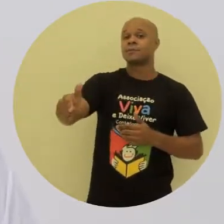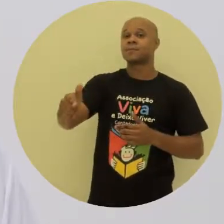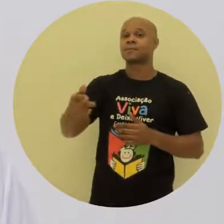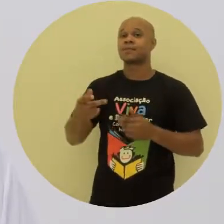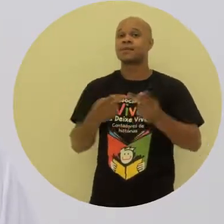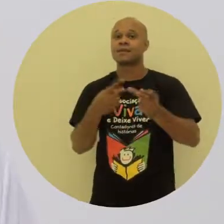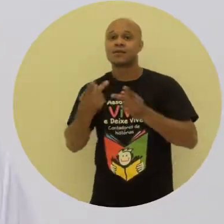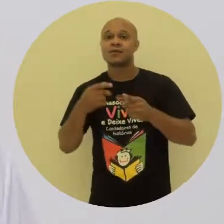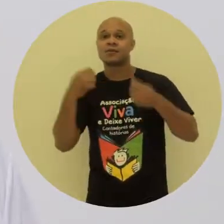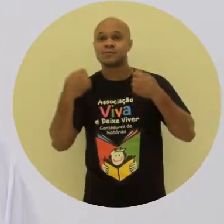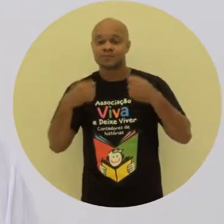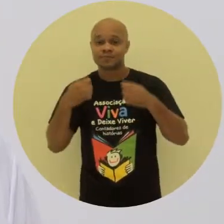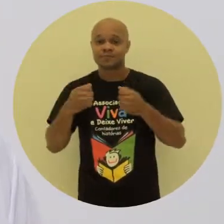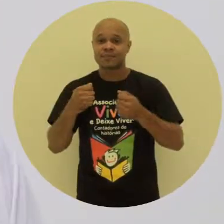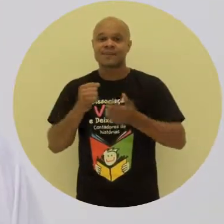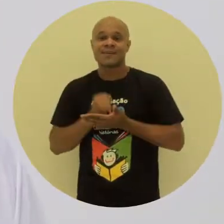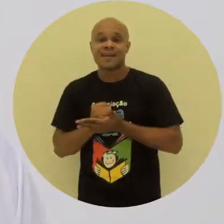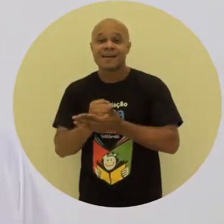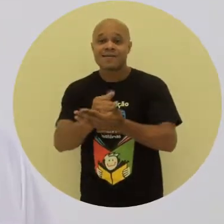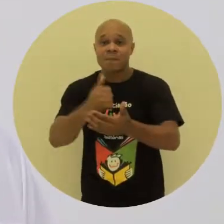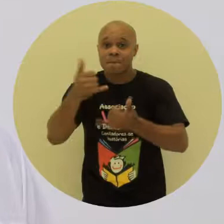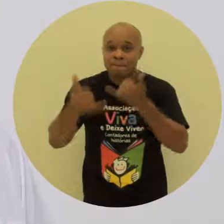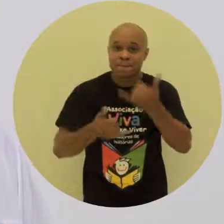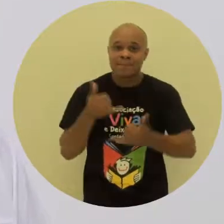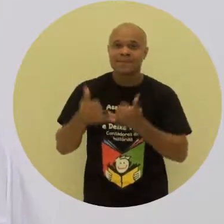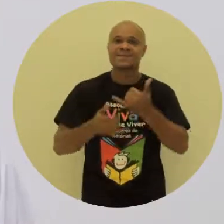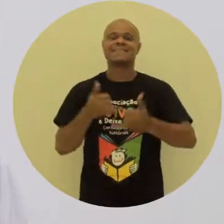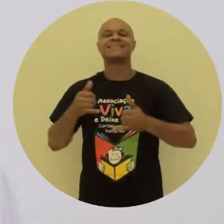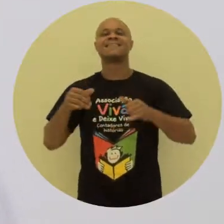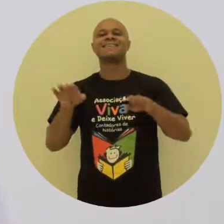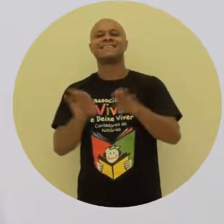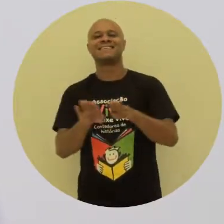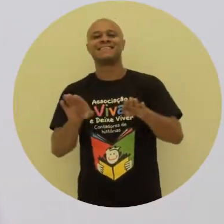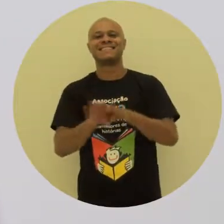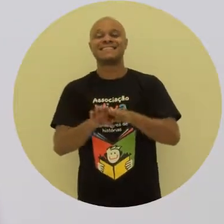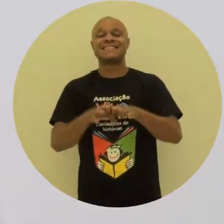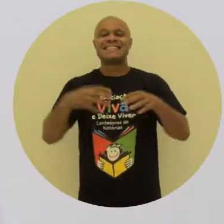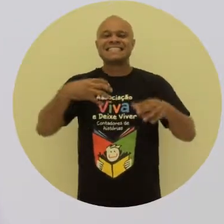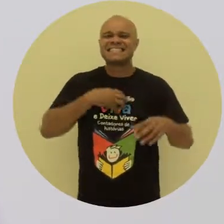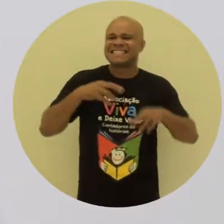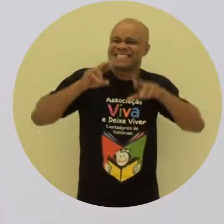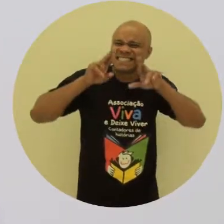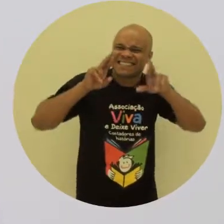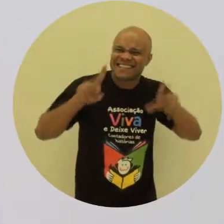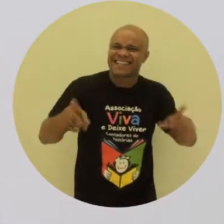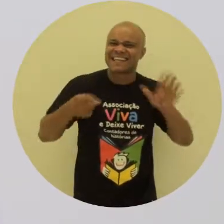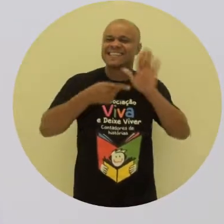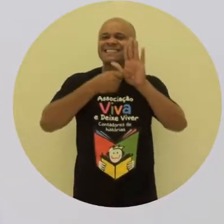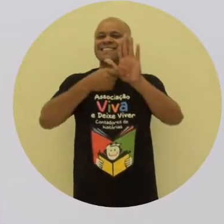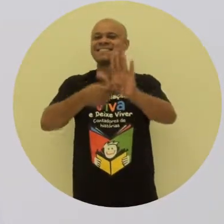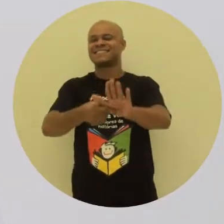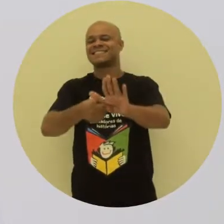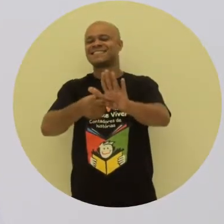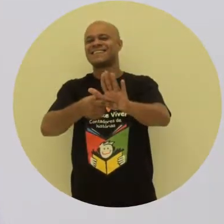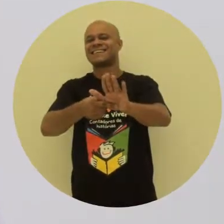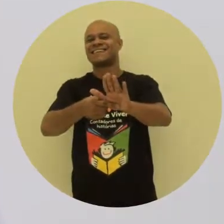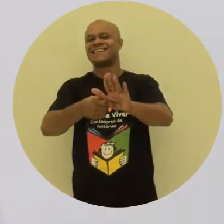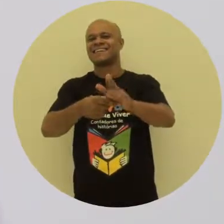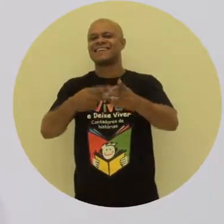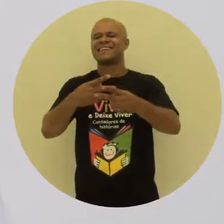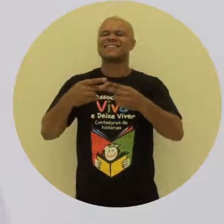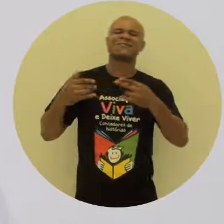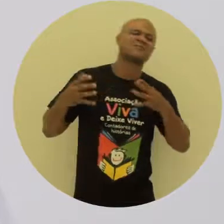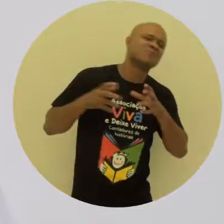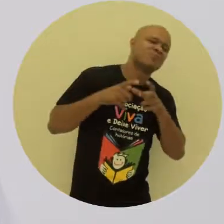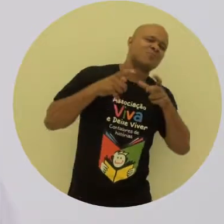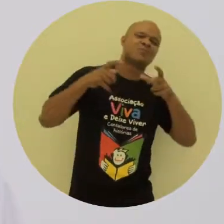gente tem que levar o brincar. É com o brincar que a gente transforma aquele livro ou aquele conteúdo numa